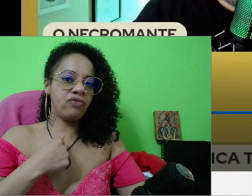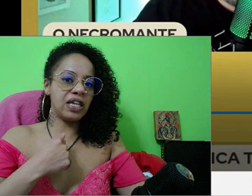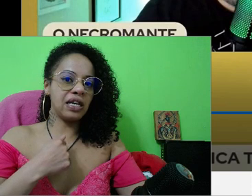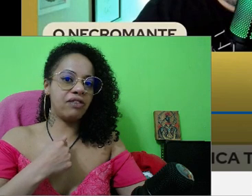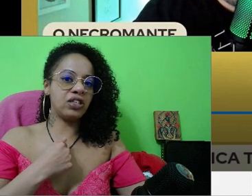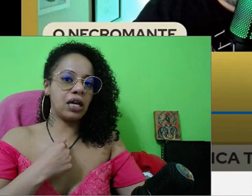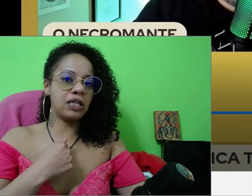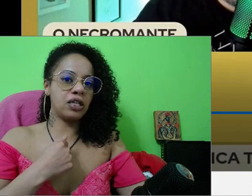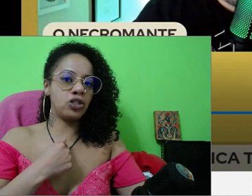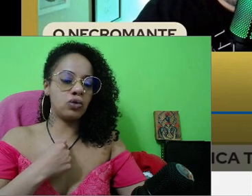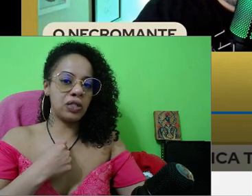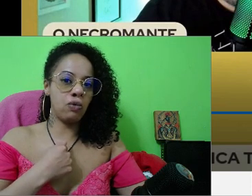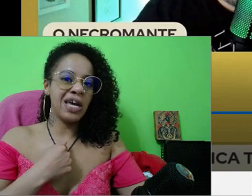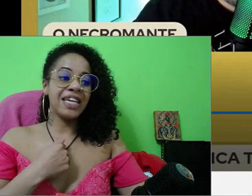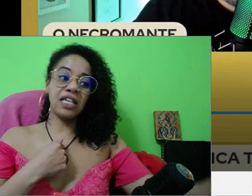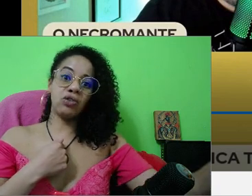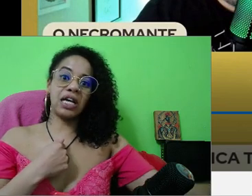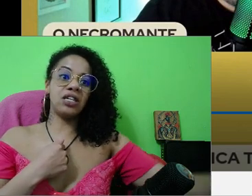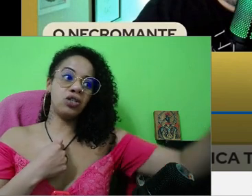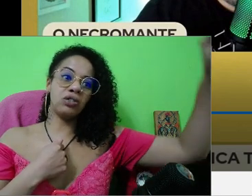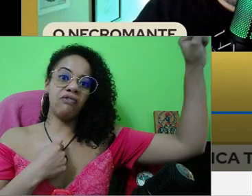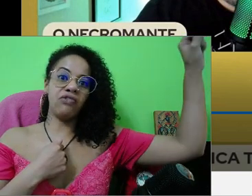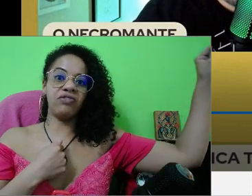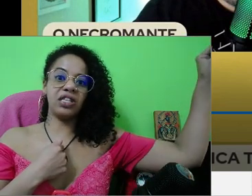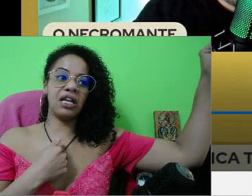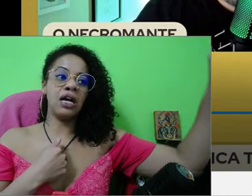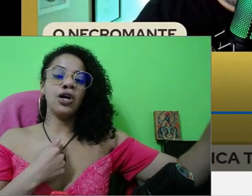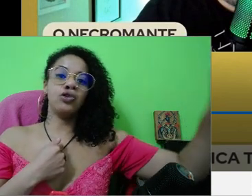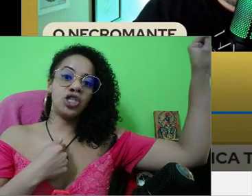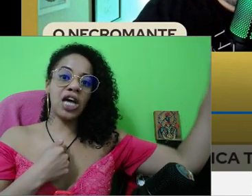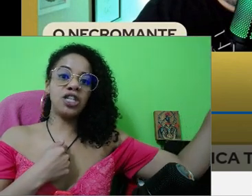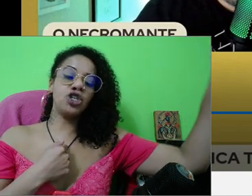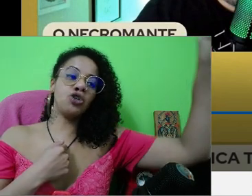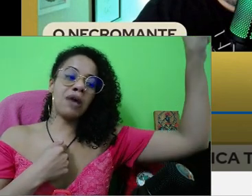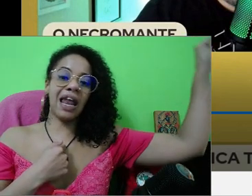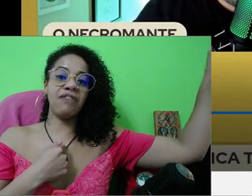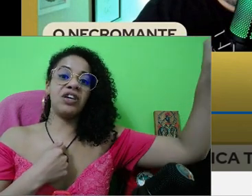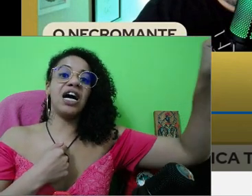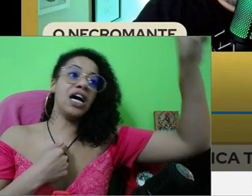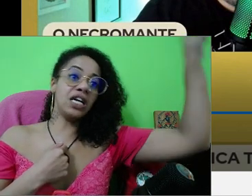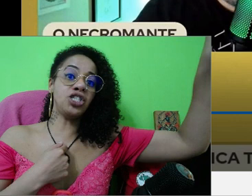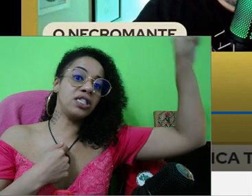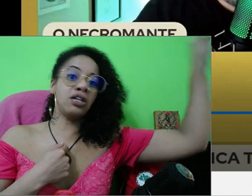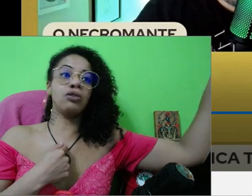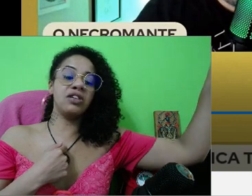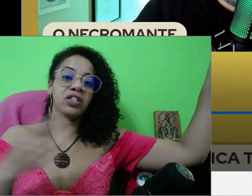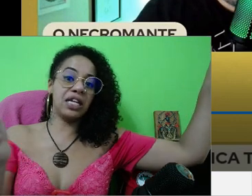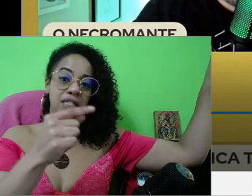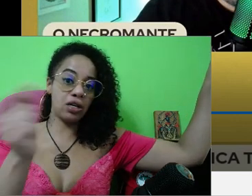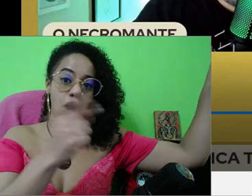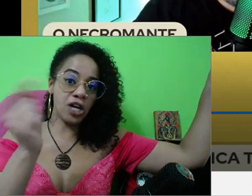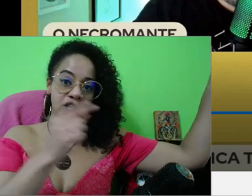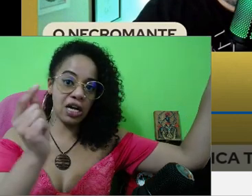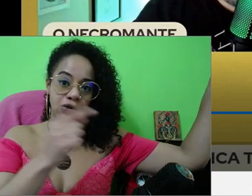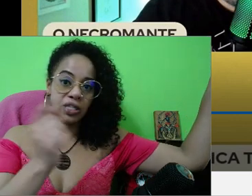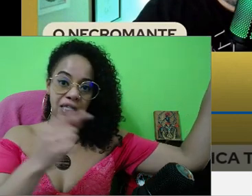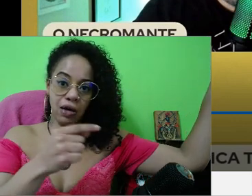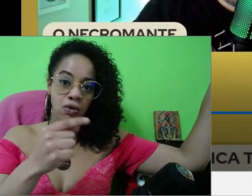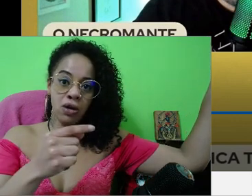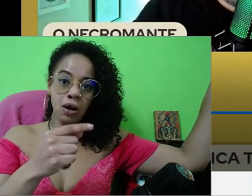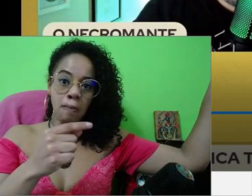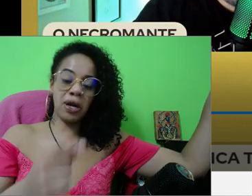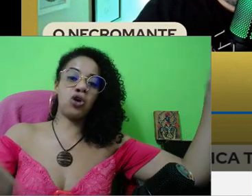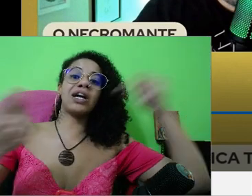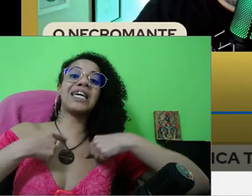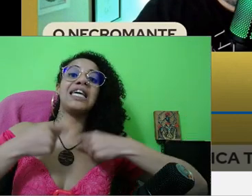Como se eu tivesse levantado essa discussão sendo que essa discussão foi levantada no chat de uma live antes inclusive desse corte que